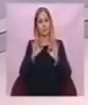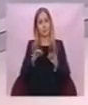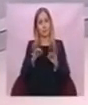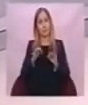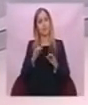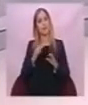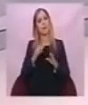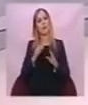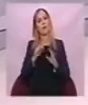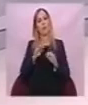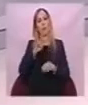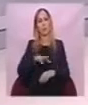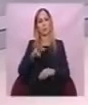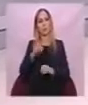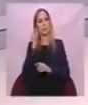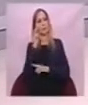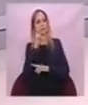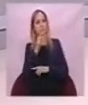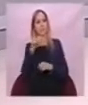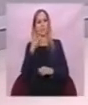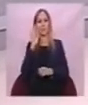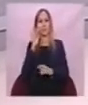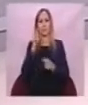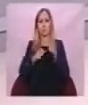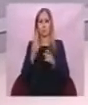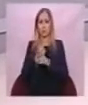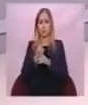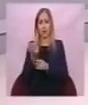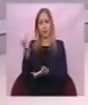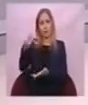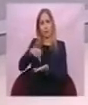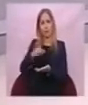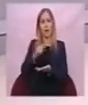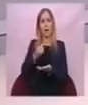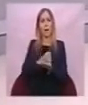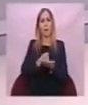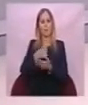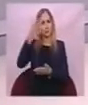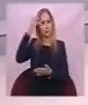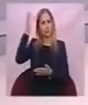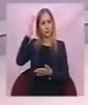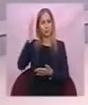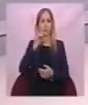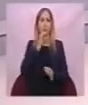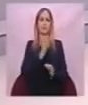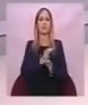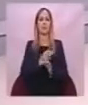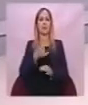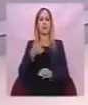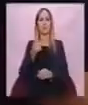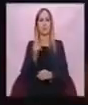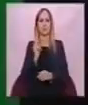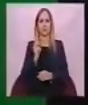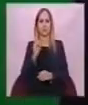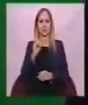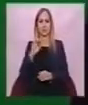Durante a tarde, várias centenas de pessoas marcaram presença na Praça dos Leões para a festa dos 25 anos da SIC.